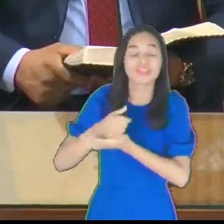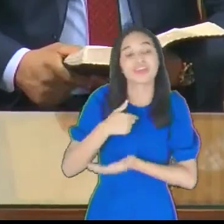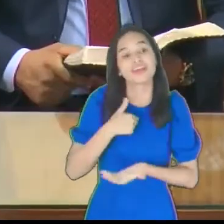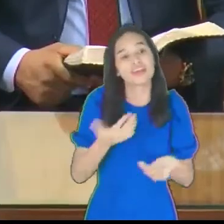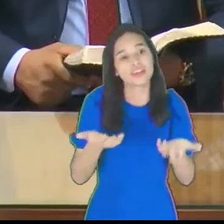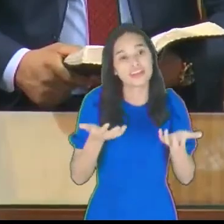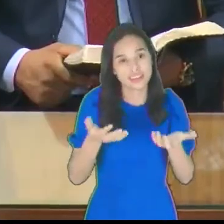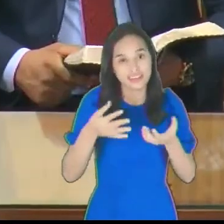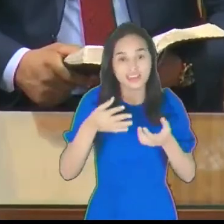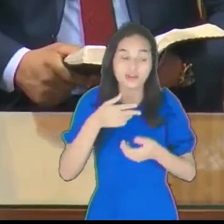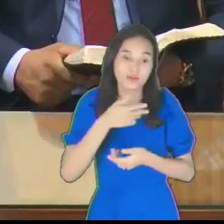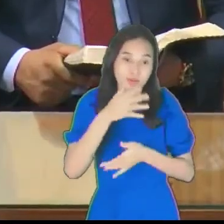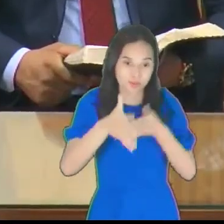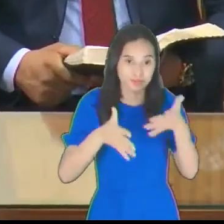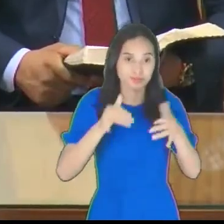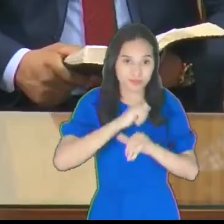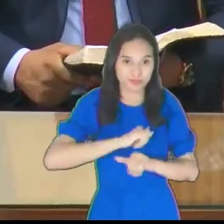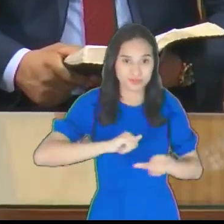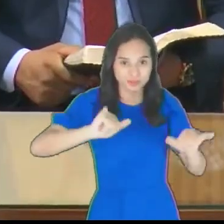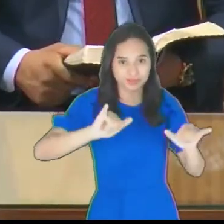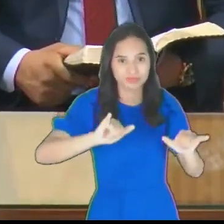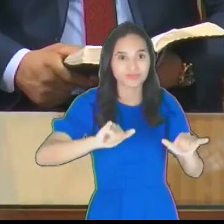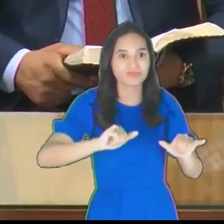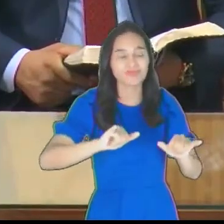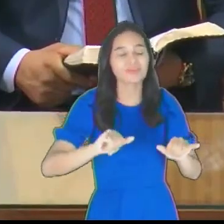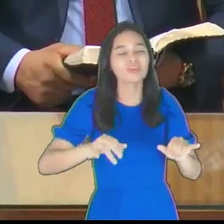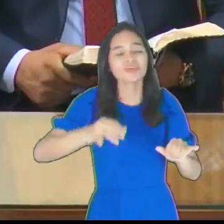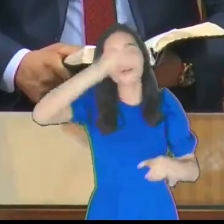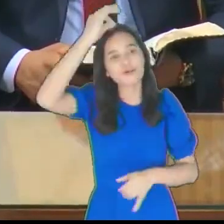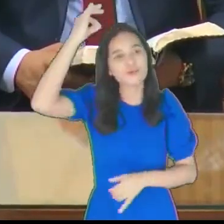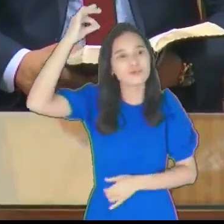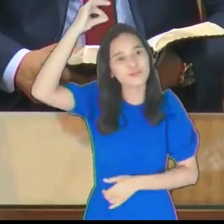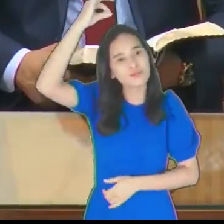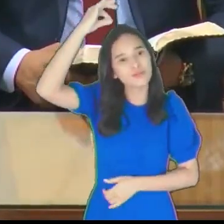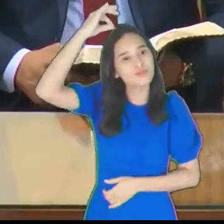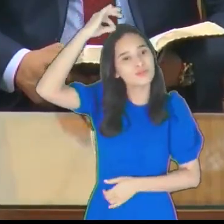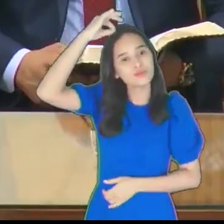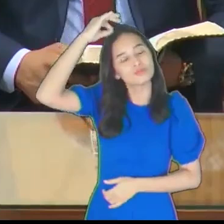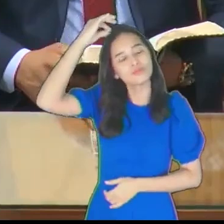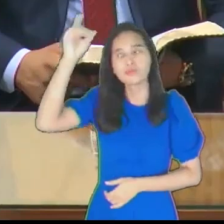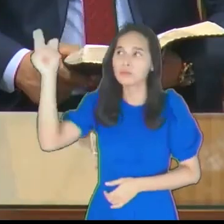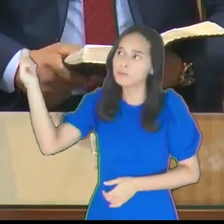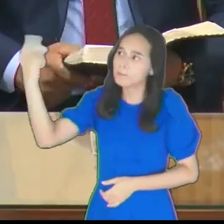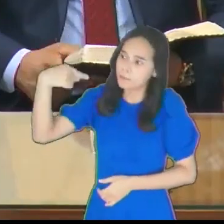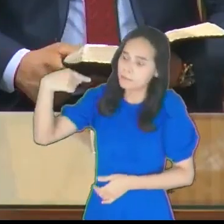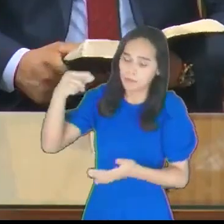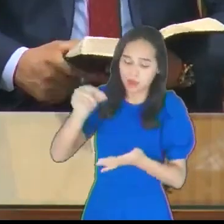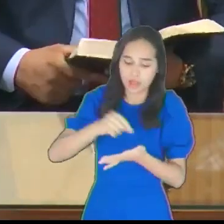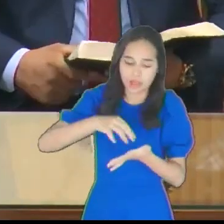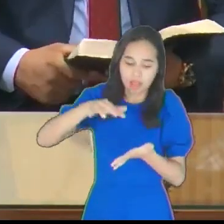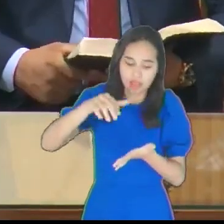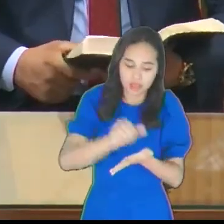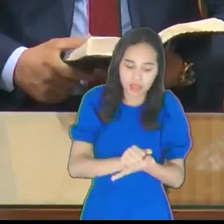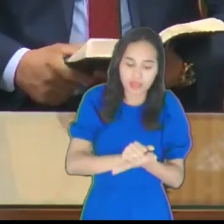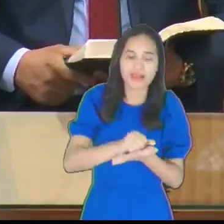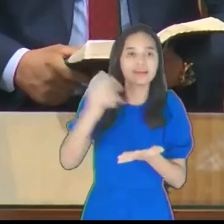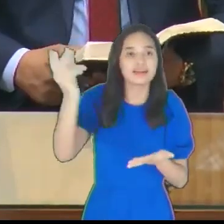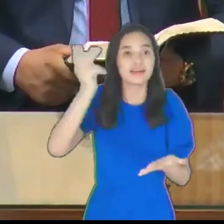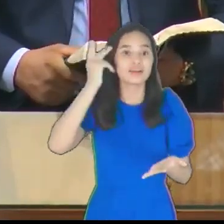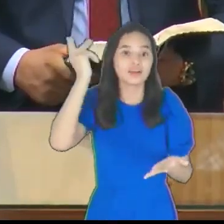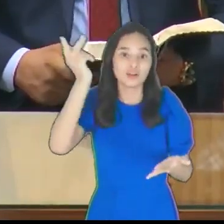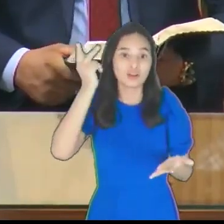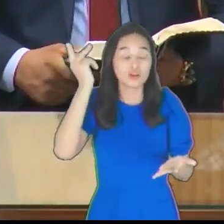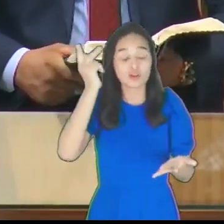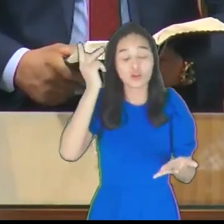vos falar. O Espírito Santo mandou deixar registrado a história do rei